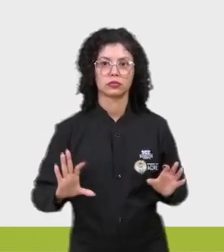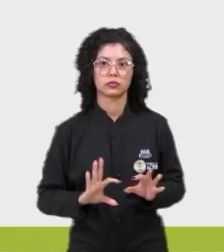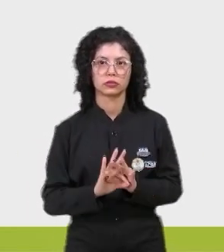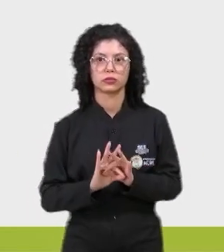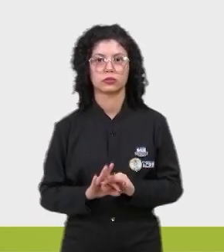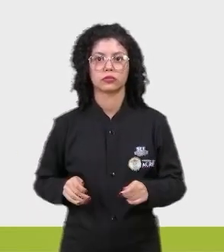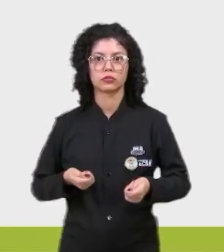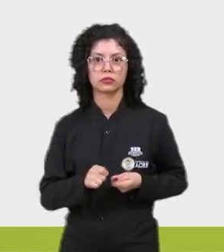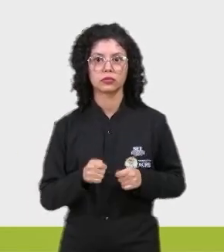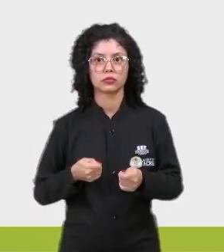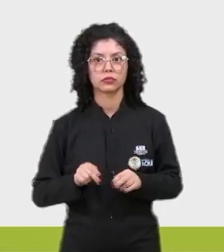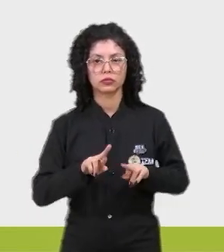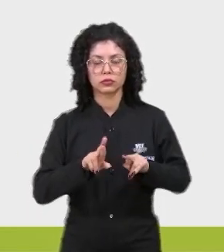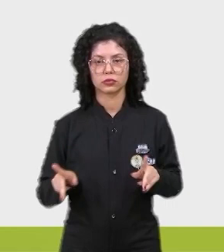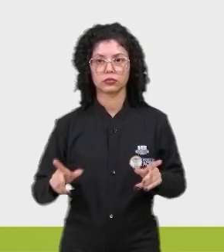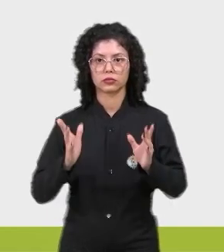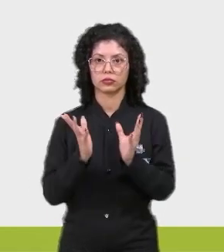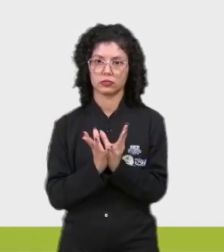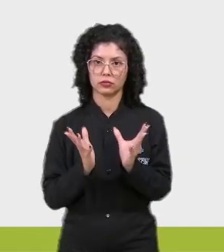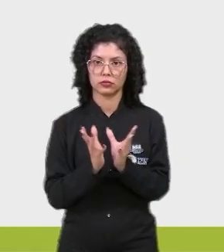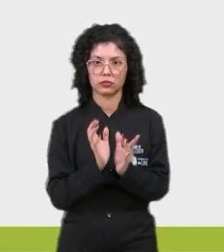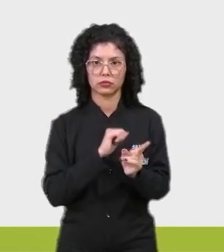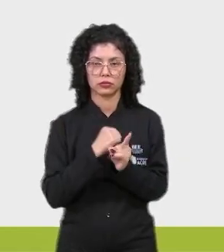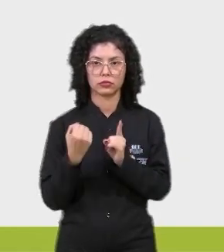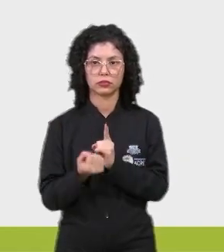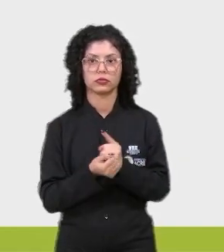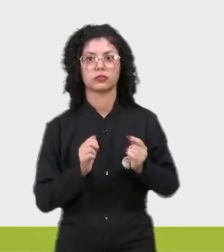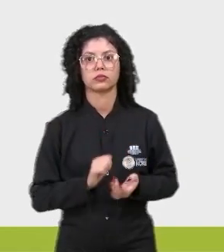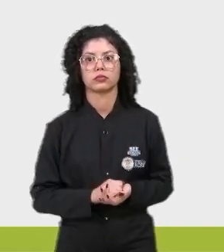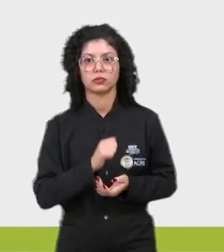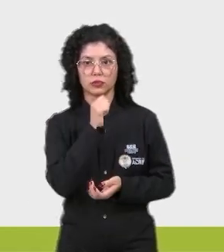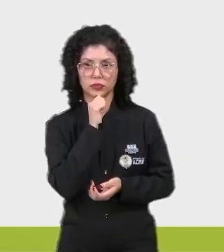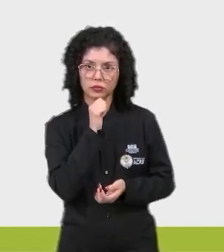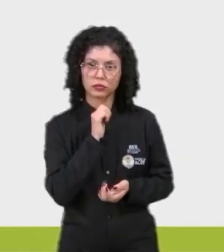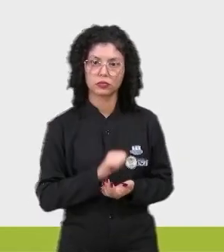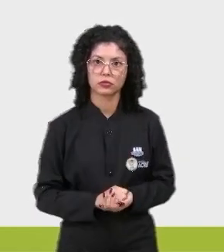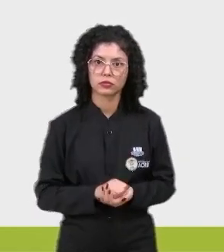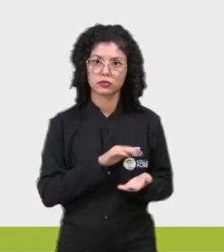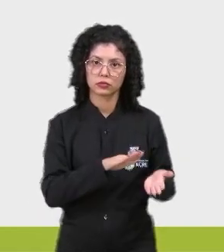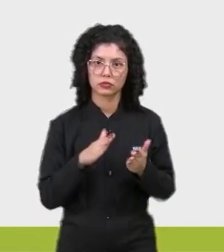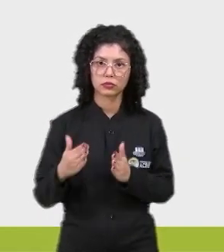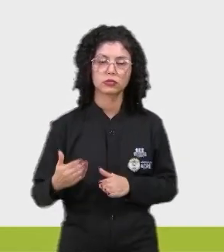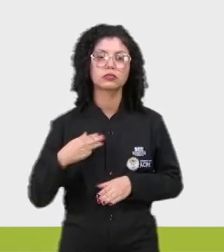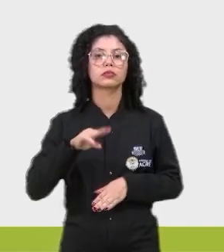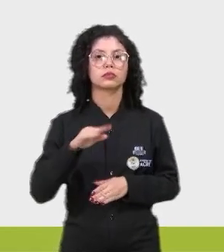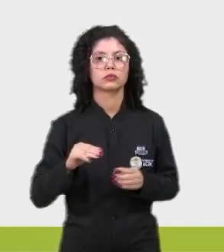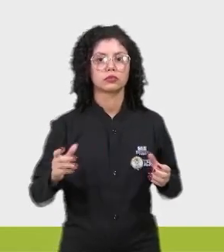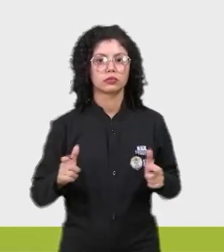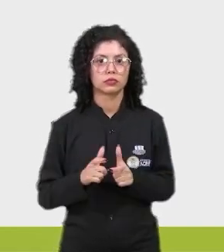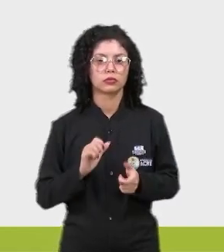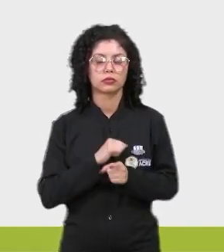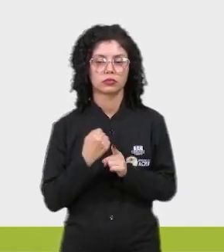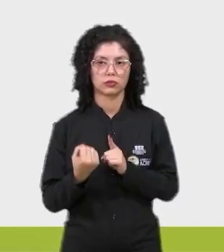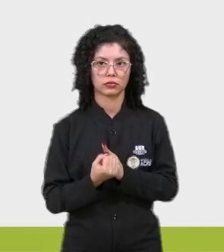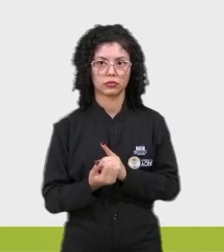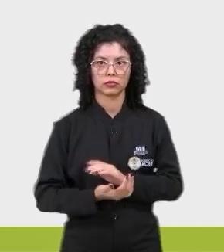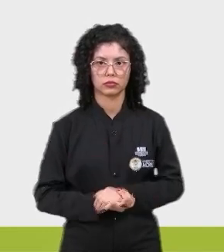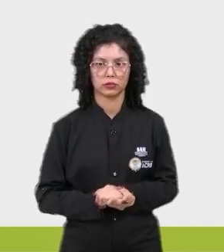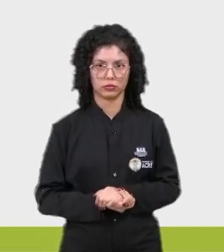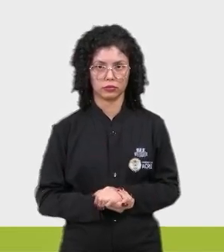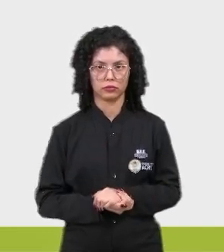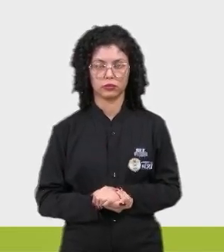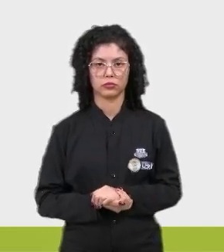de dominação entre os diferentes grupos sociais que irão definir quem faz parte das minorias